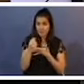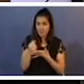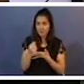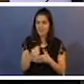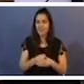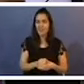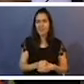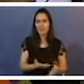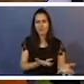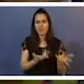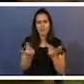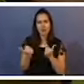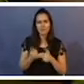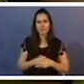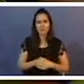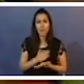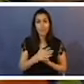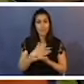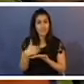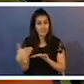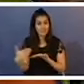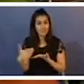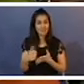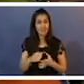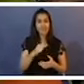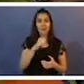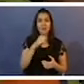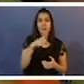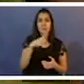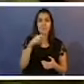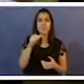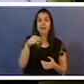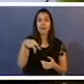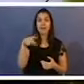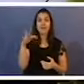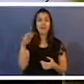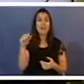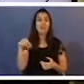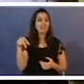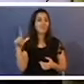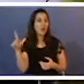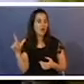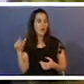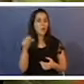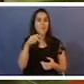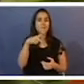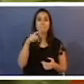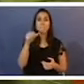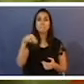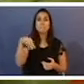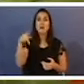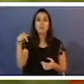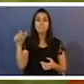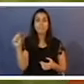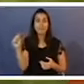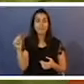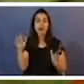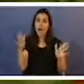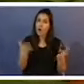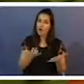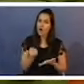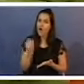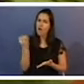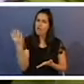vamos começar o Pantanal e o Pampa nossa viagem agora vai para